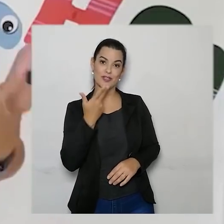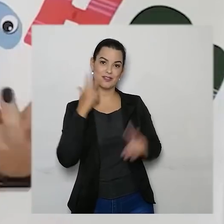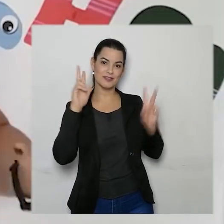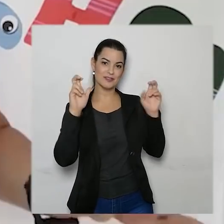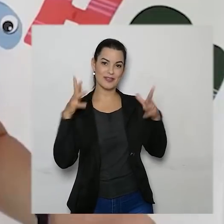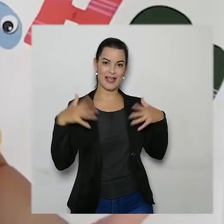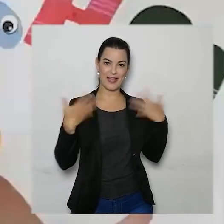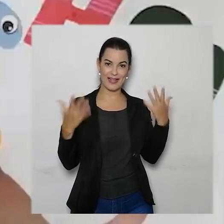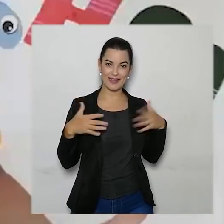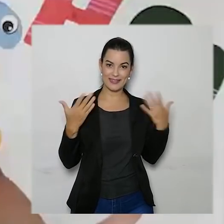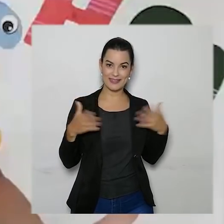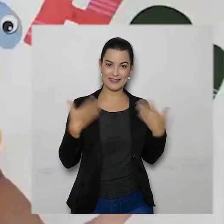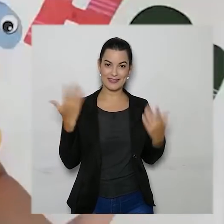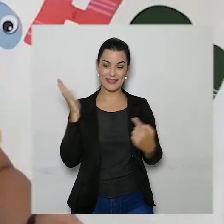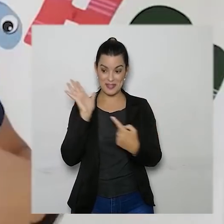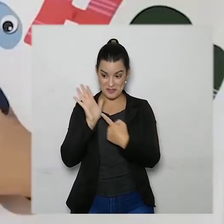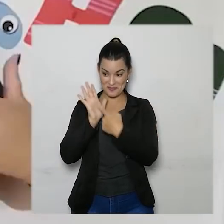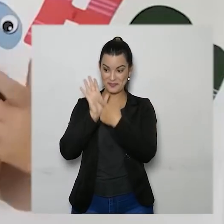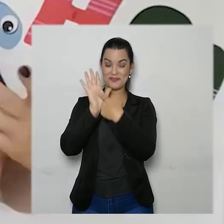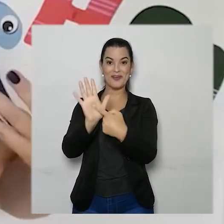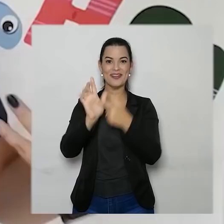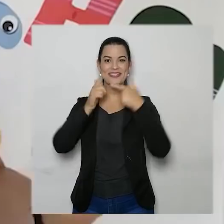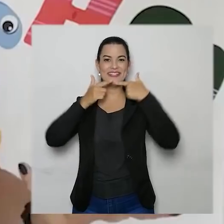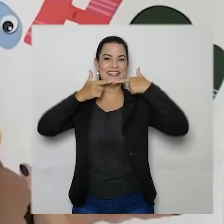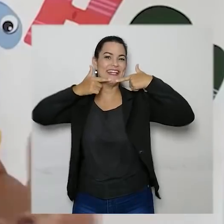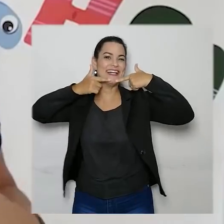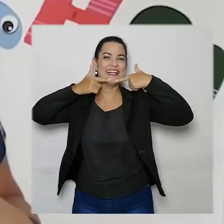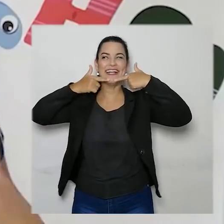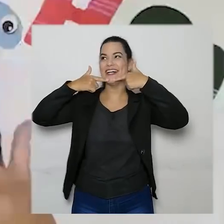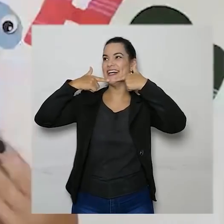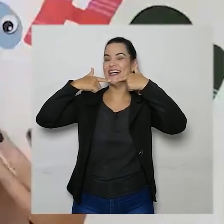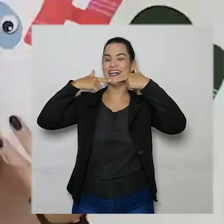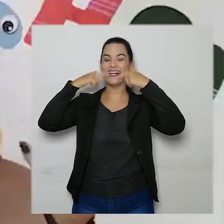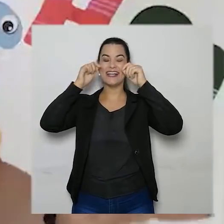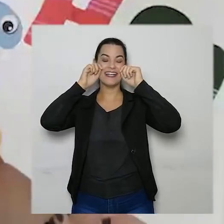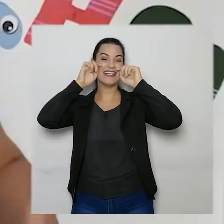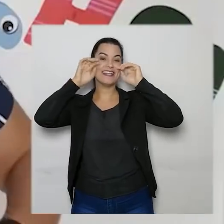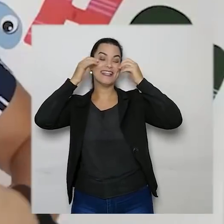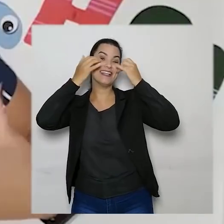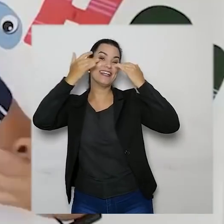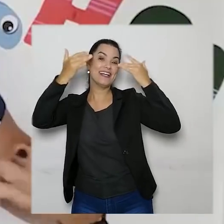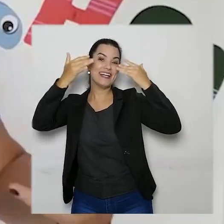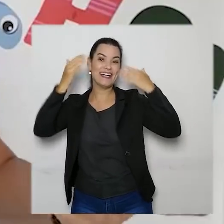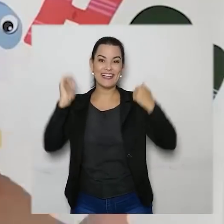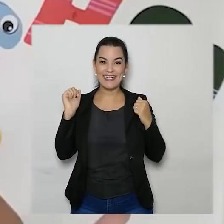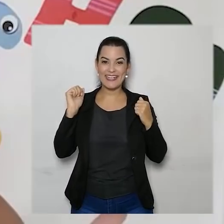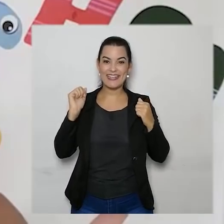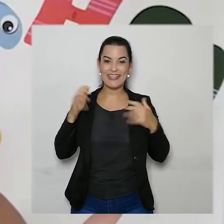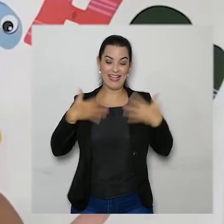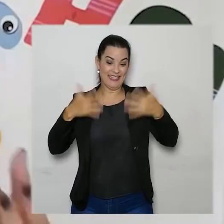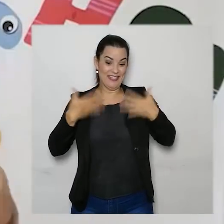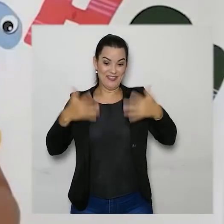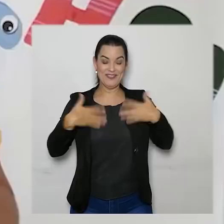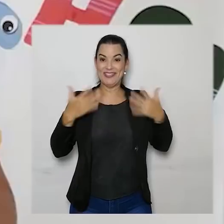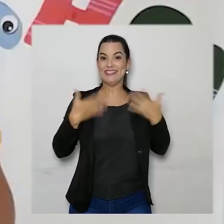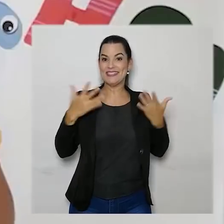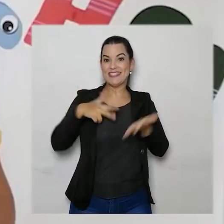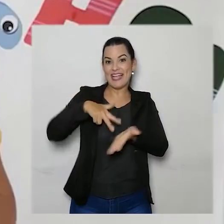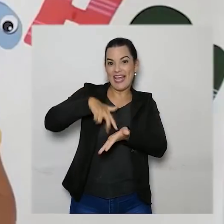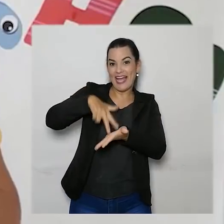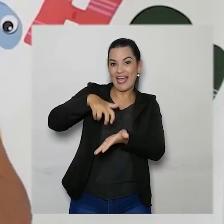nós manifestamos essa alegria com um sorriso, com um brilho no olhar, com uma animação, é